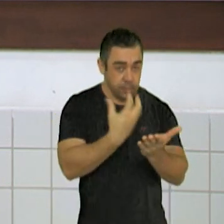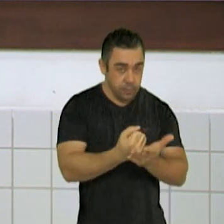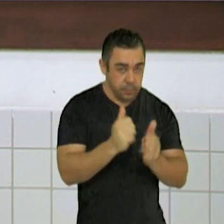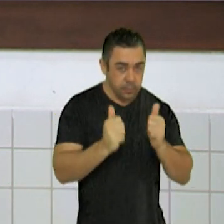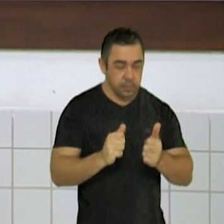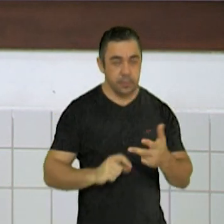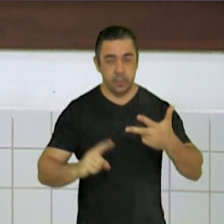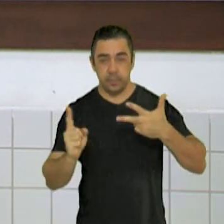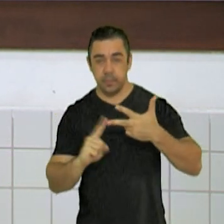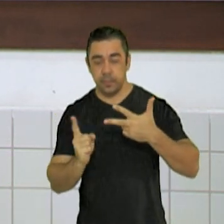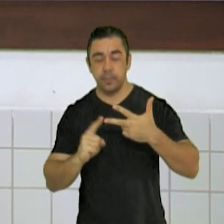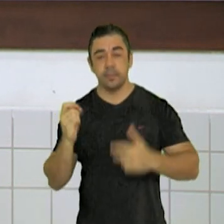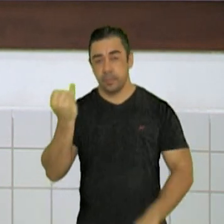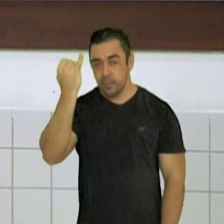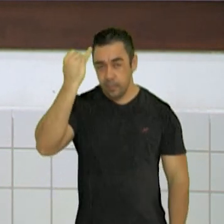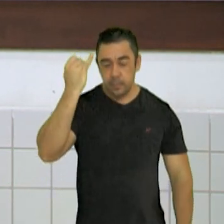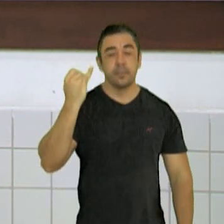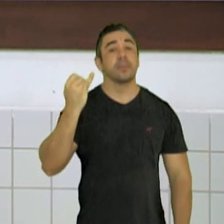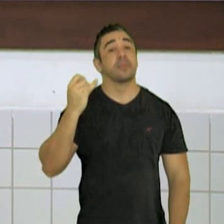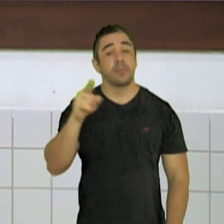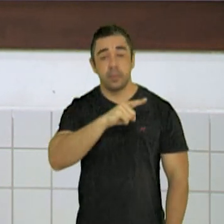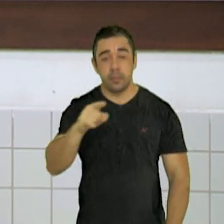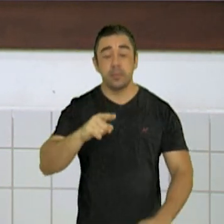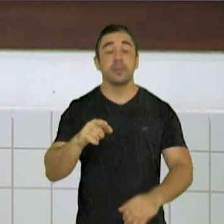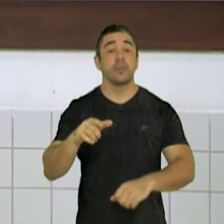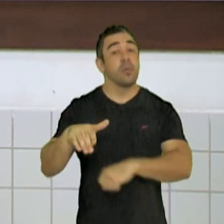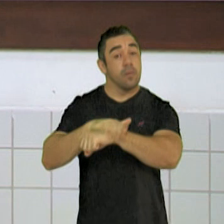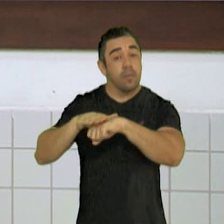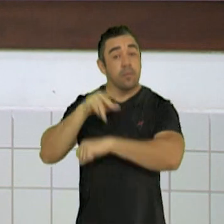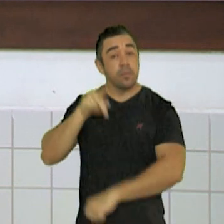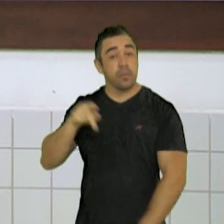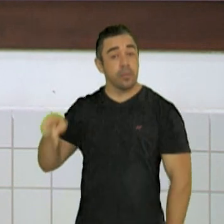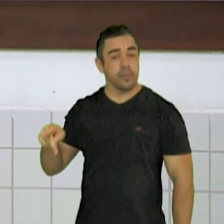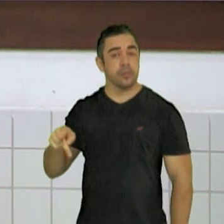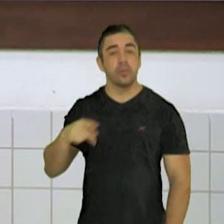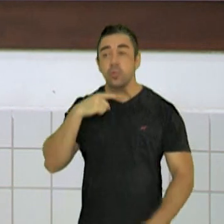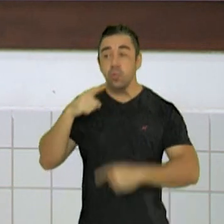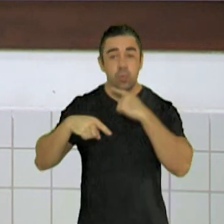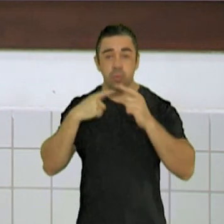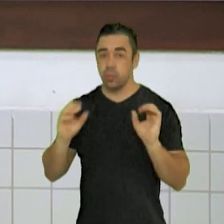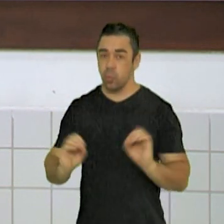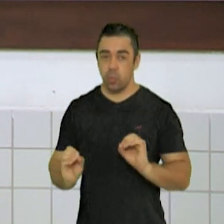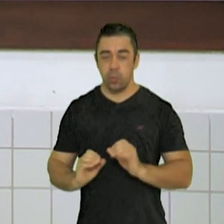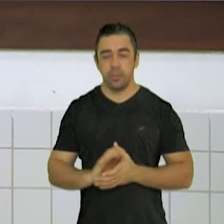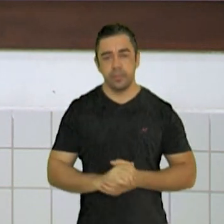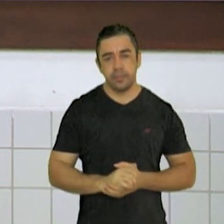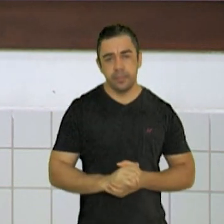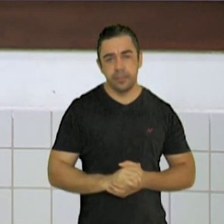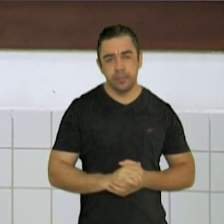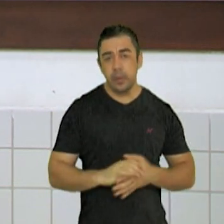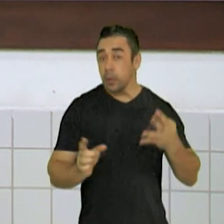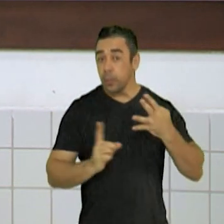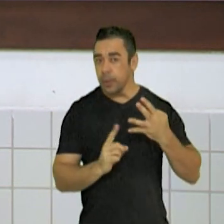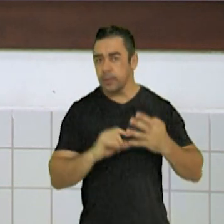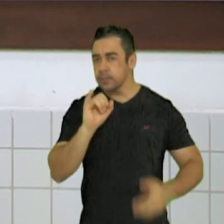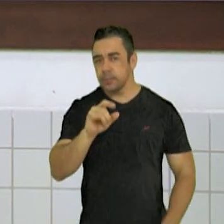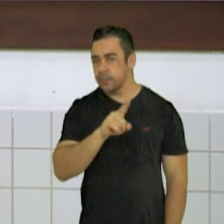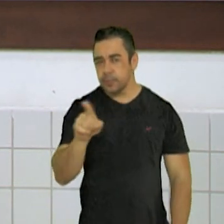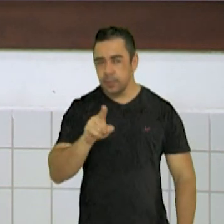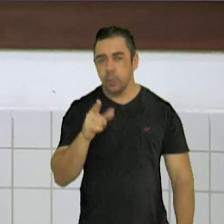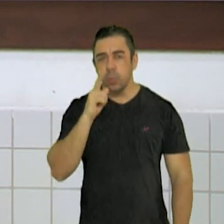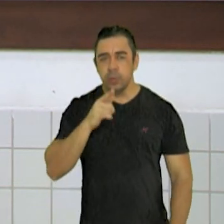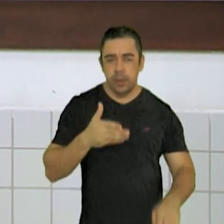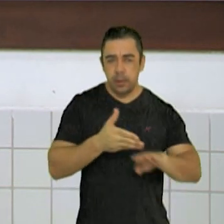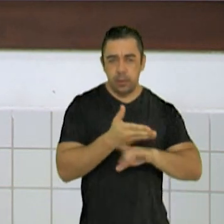presença. Terceiro e importantíssimo, comunique-se com seus professores, tirem as suas dúvidas. Se você ainda não tem acesso às